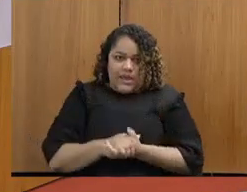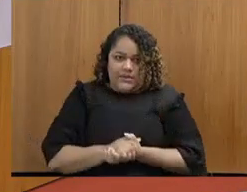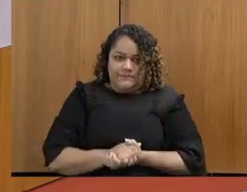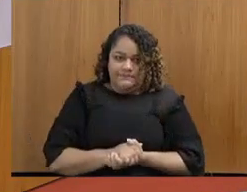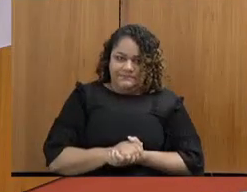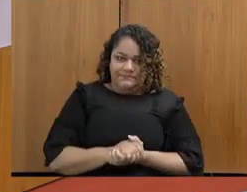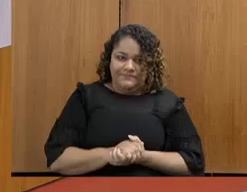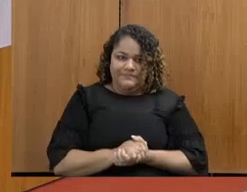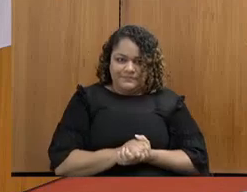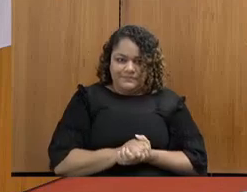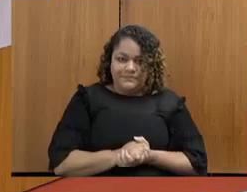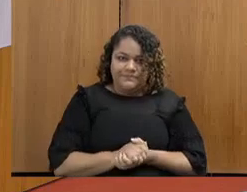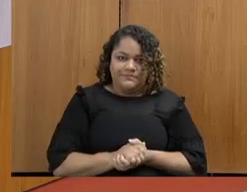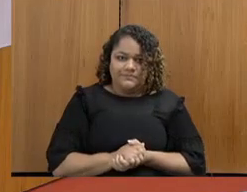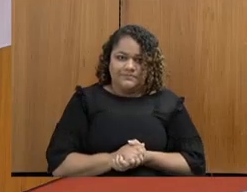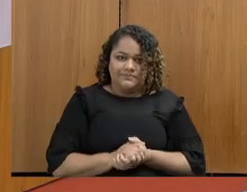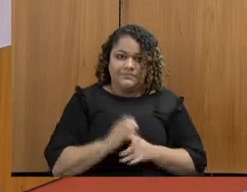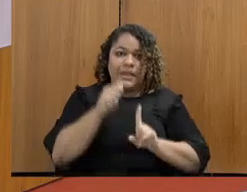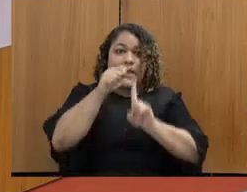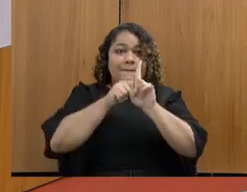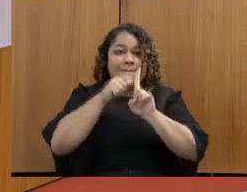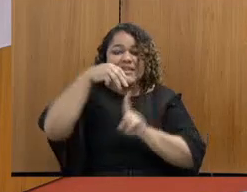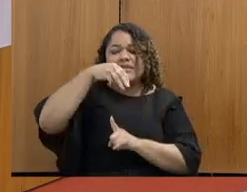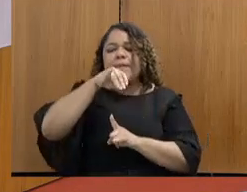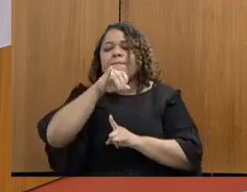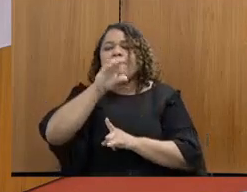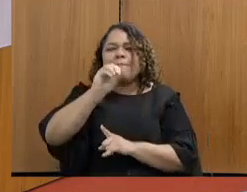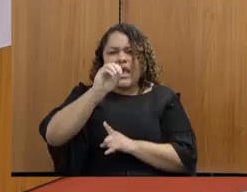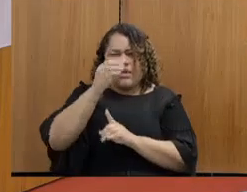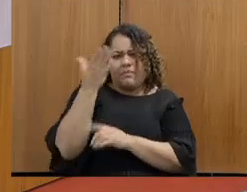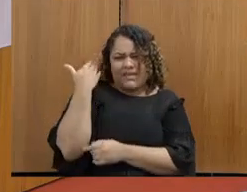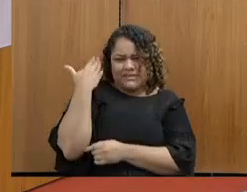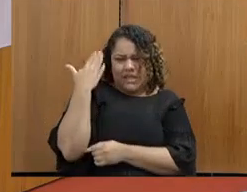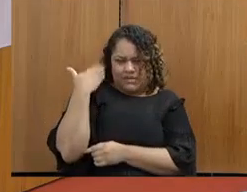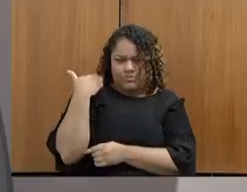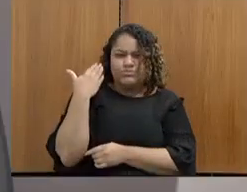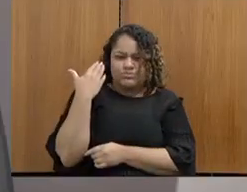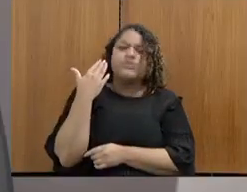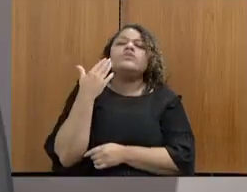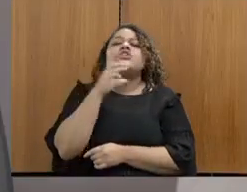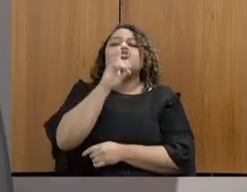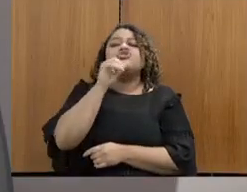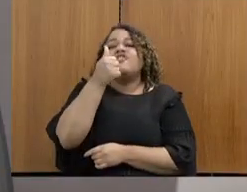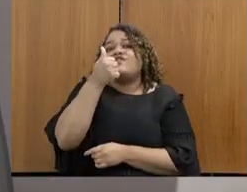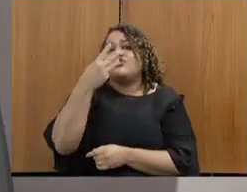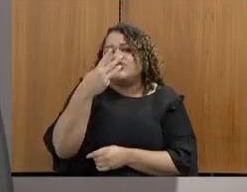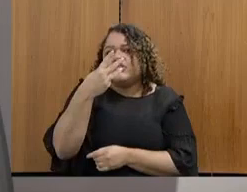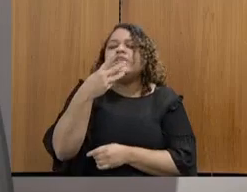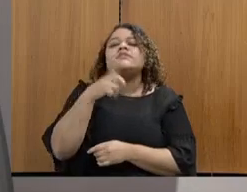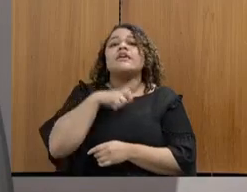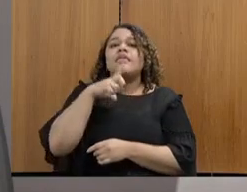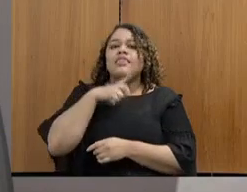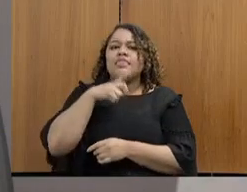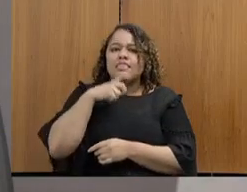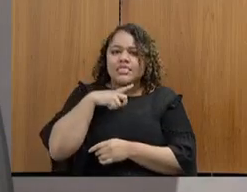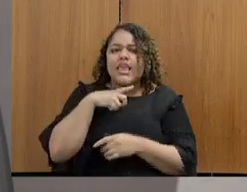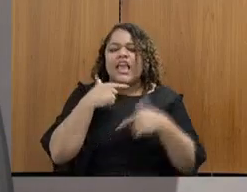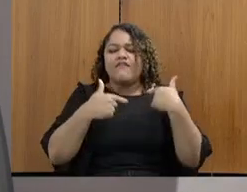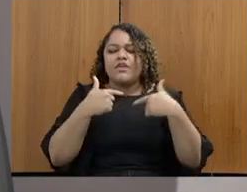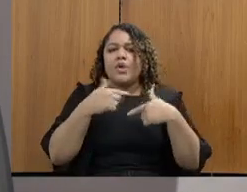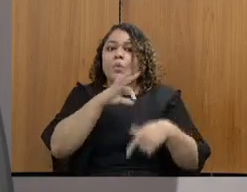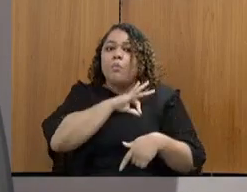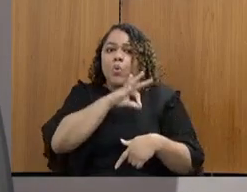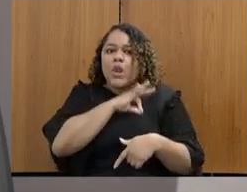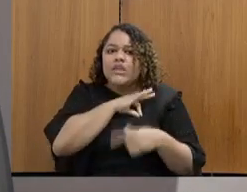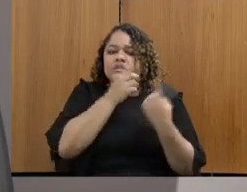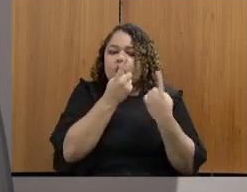em maio passado né agora 26 de Maio de 2023 nós tivemos uma operação também contra o tráfico de drogas aqui na